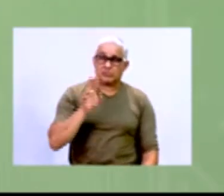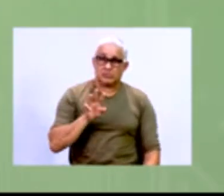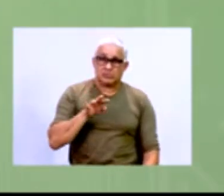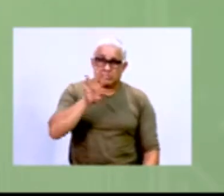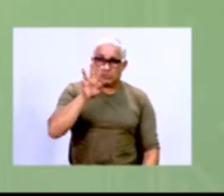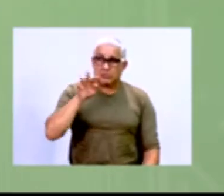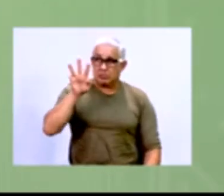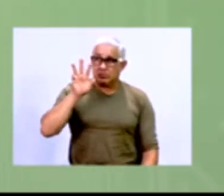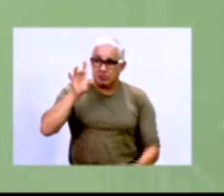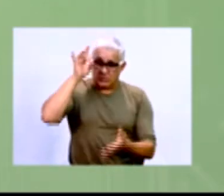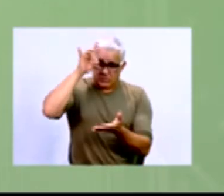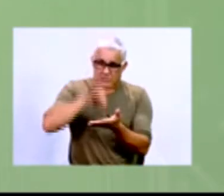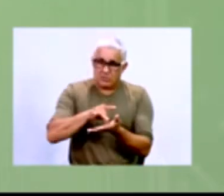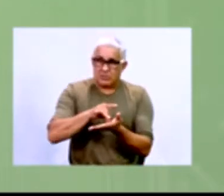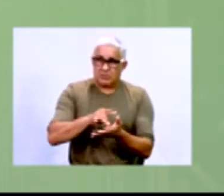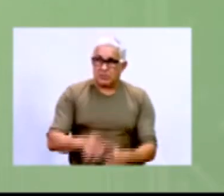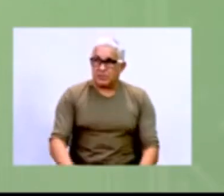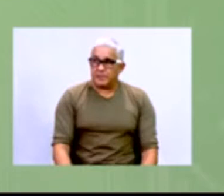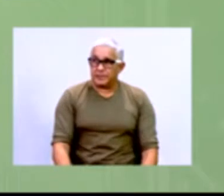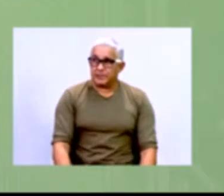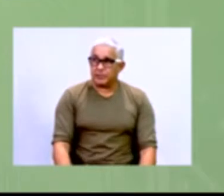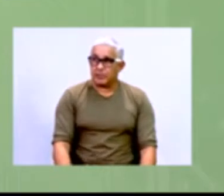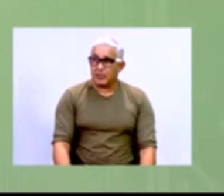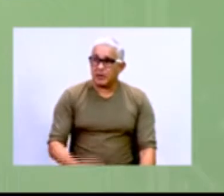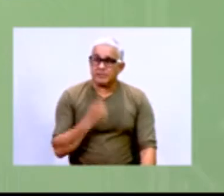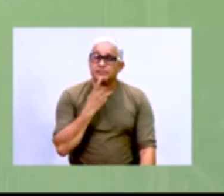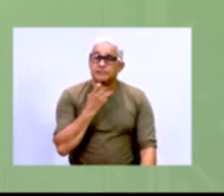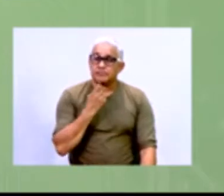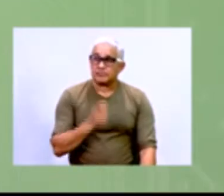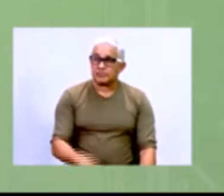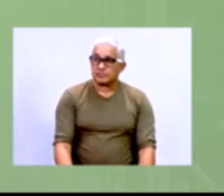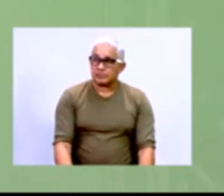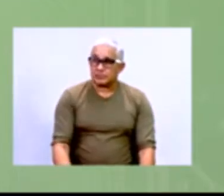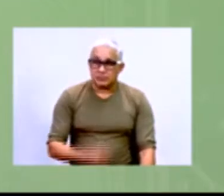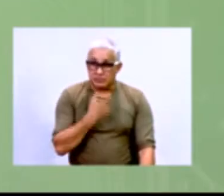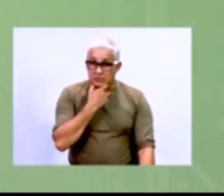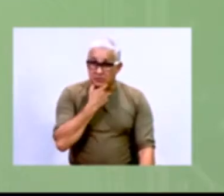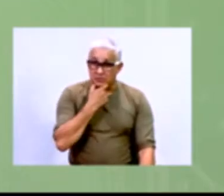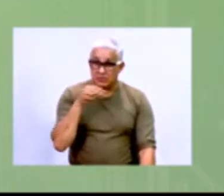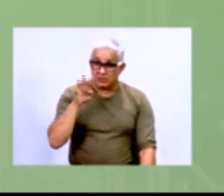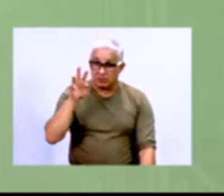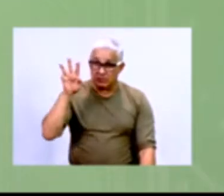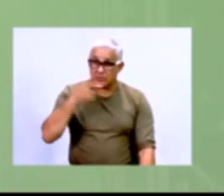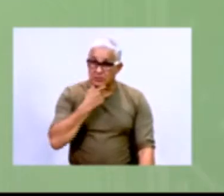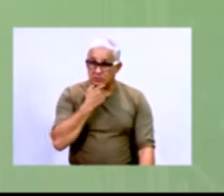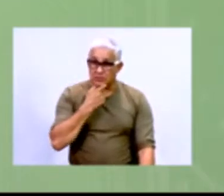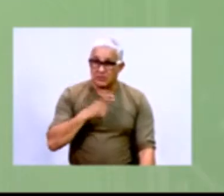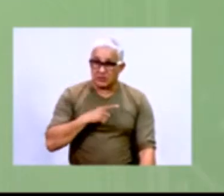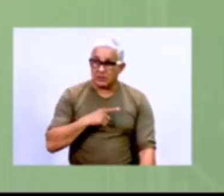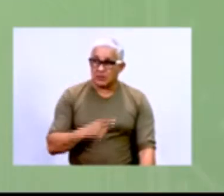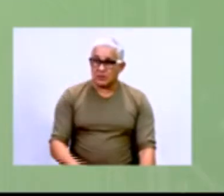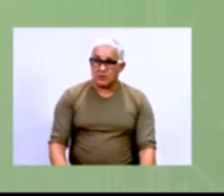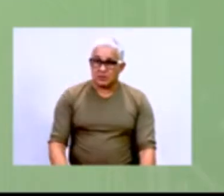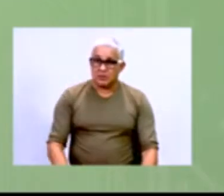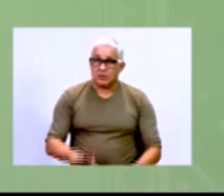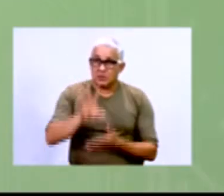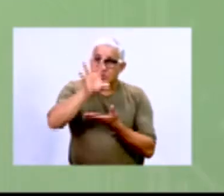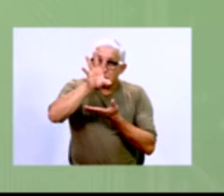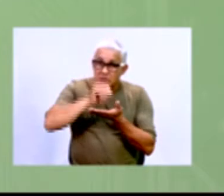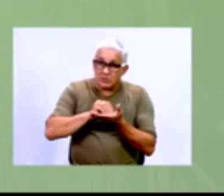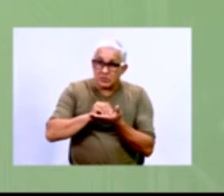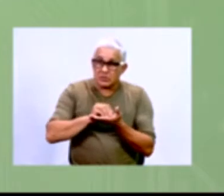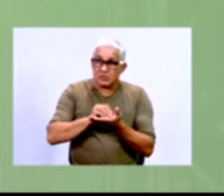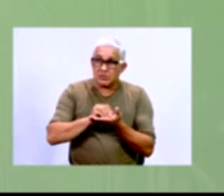o site oficial dele é esse aqui, é um site em inglês, mas tem lá uma abinha download, e nessa opção